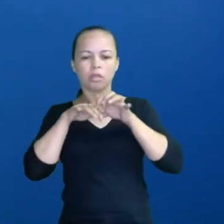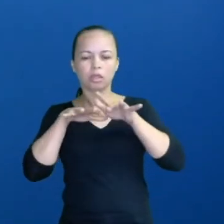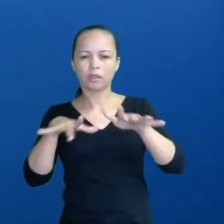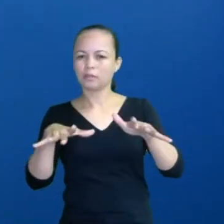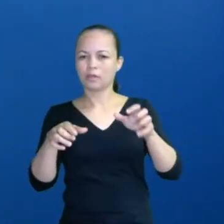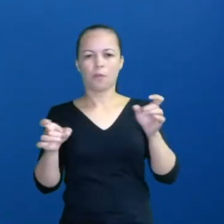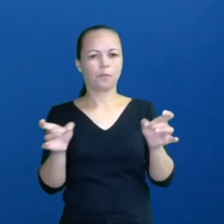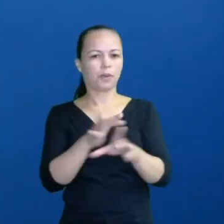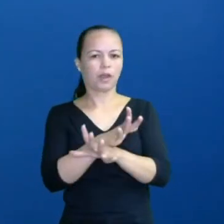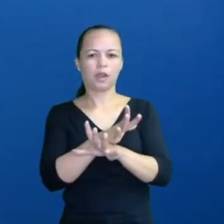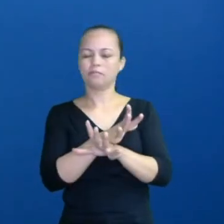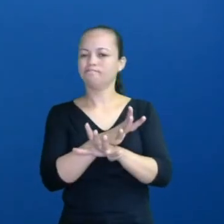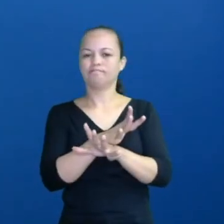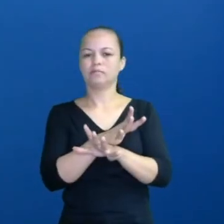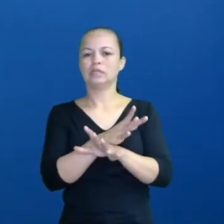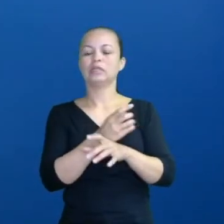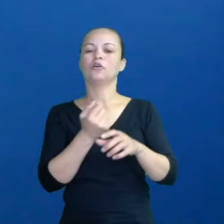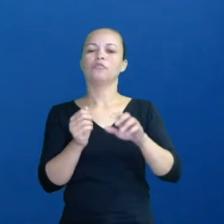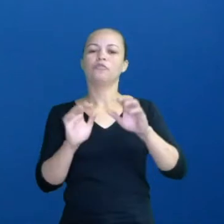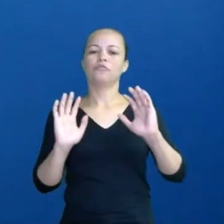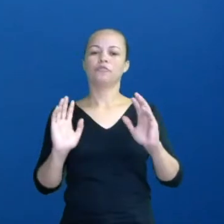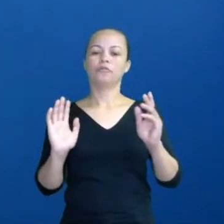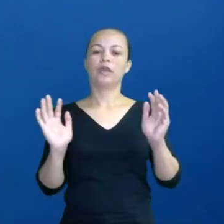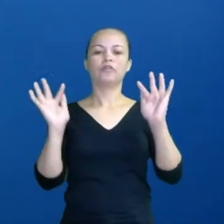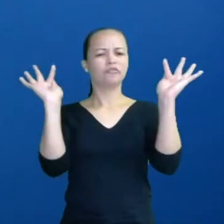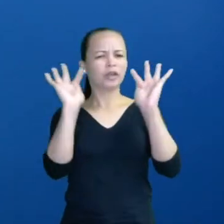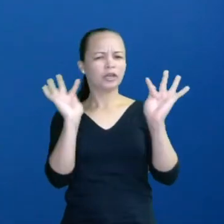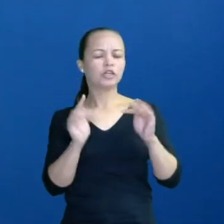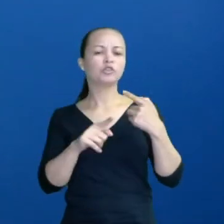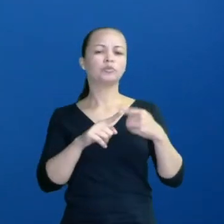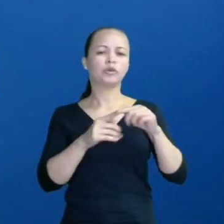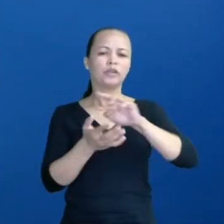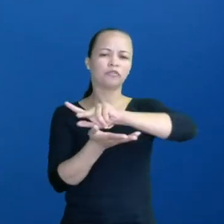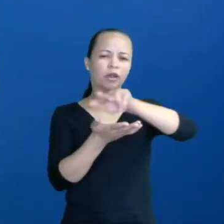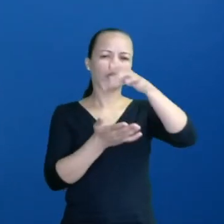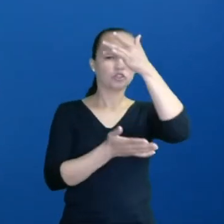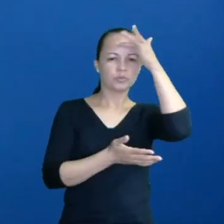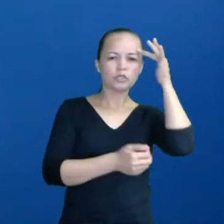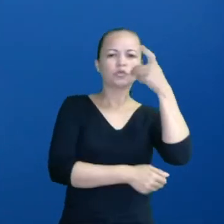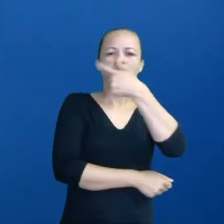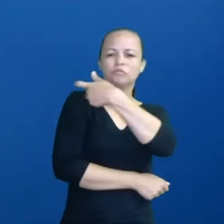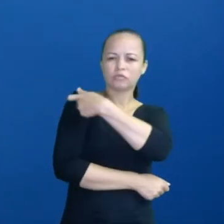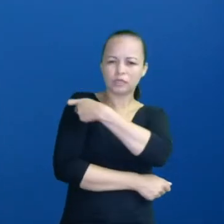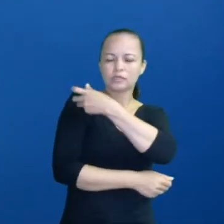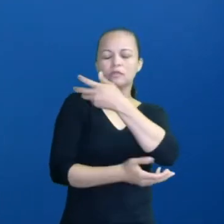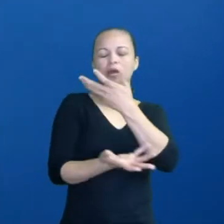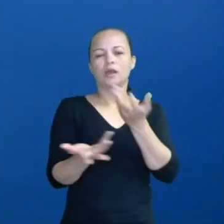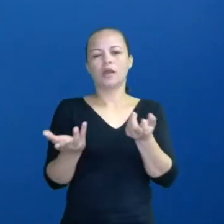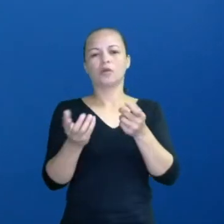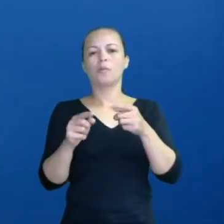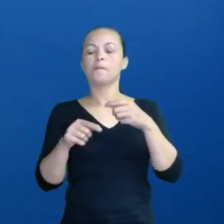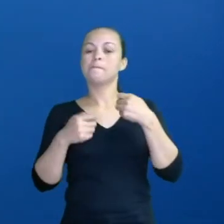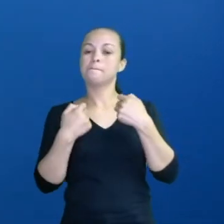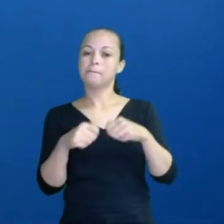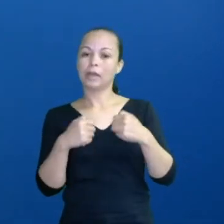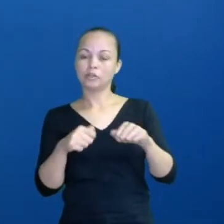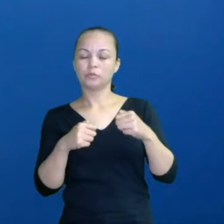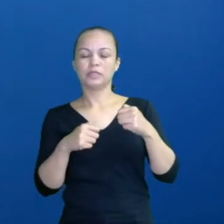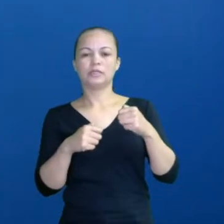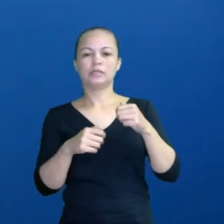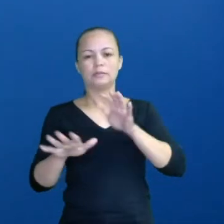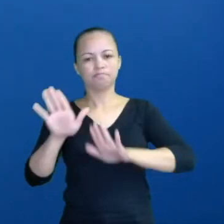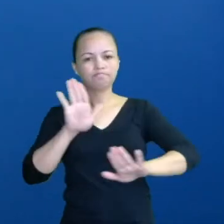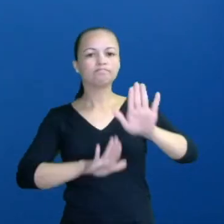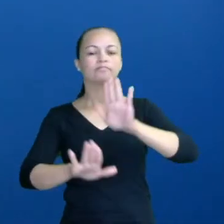vacinaram, mas a gente sabe que continua ainda muita gente sendo contaminada e a gente tem que se cuidar. E existe casos em